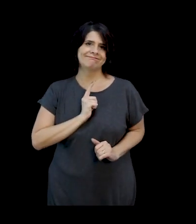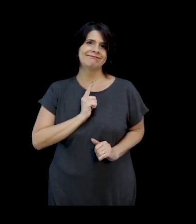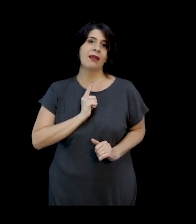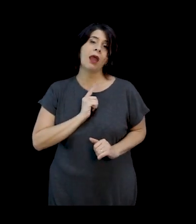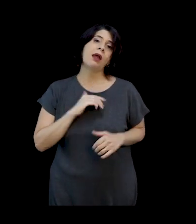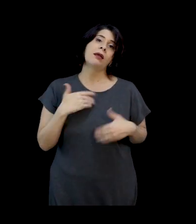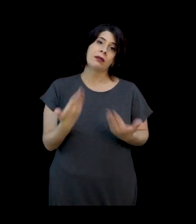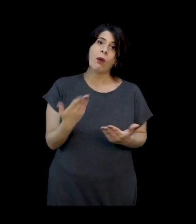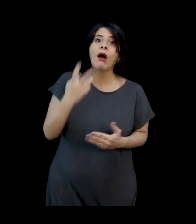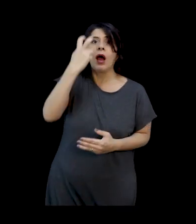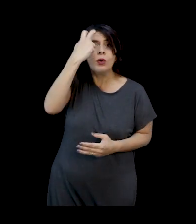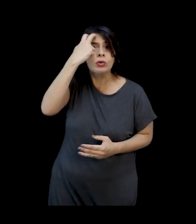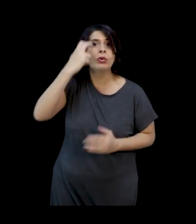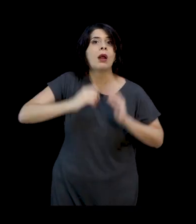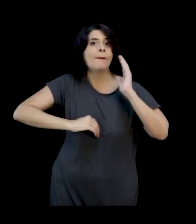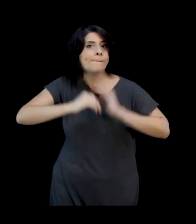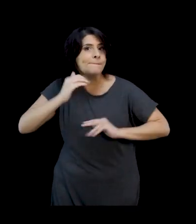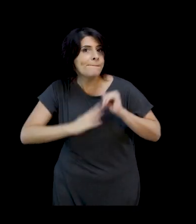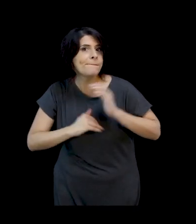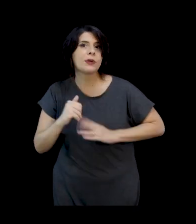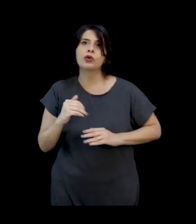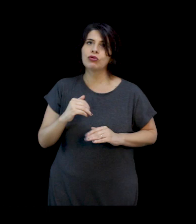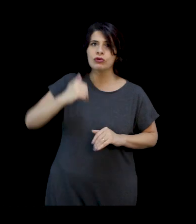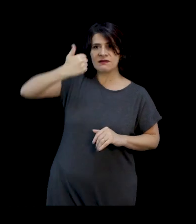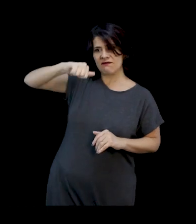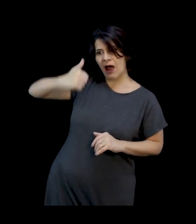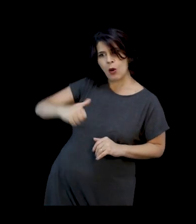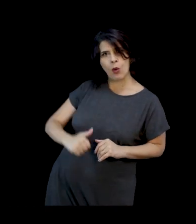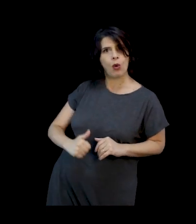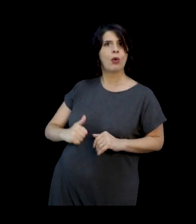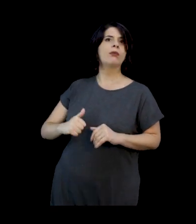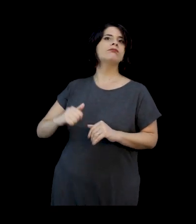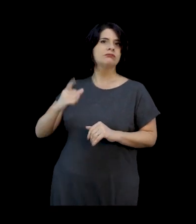ensaio dele. Quer dizer, a cultura ela produz valor,